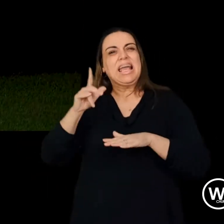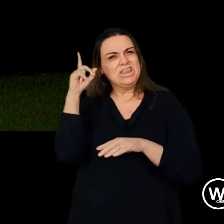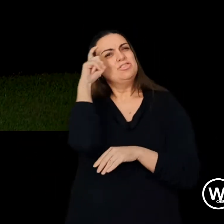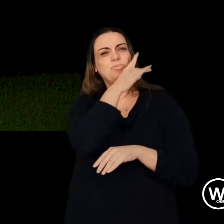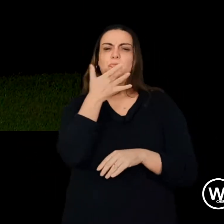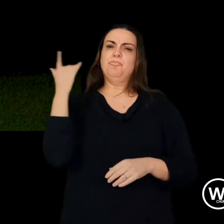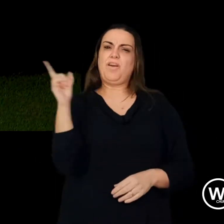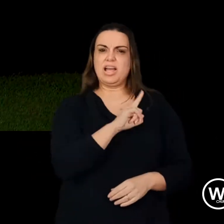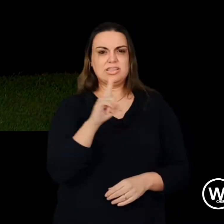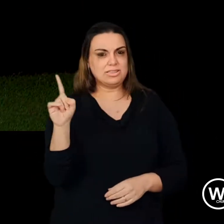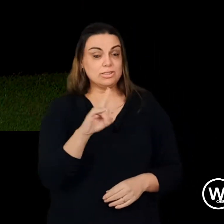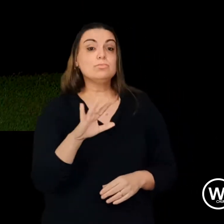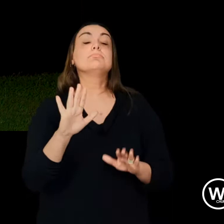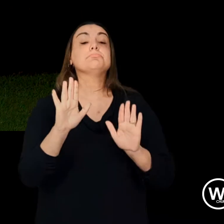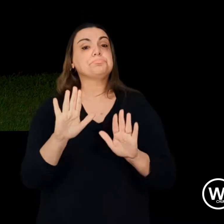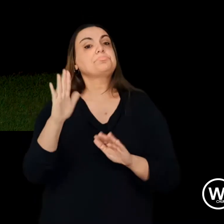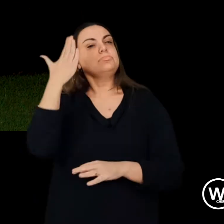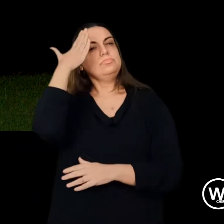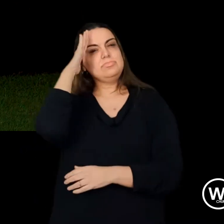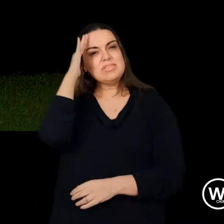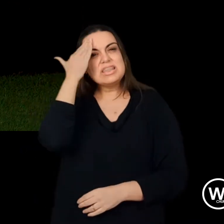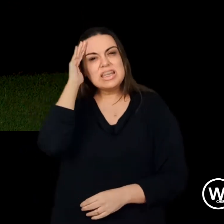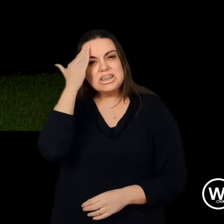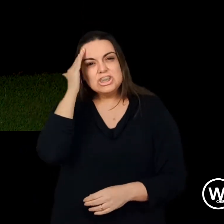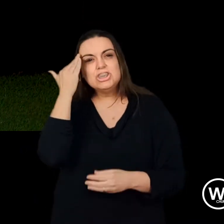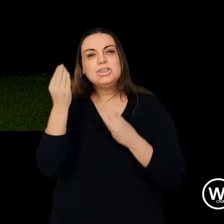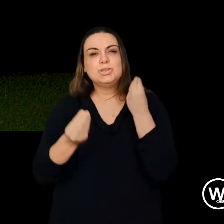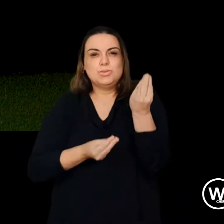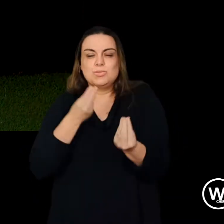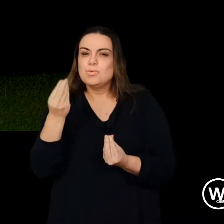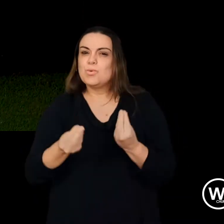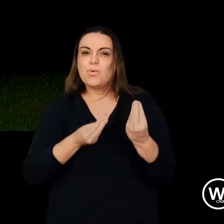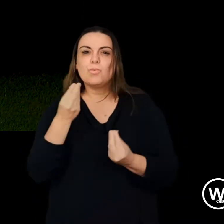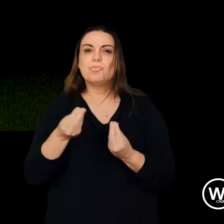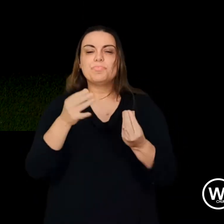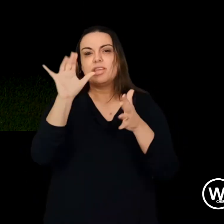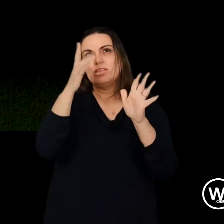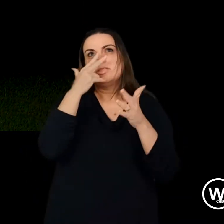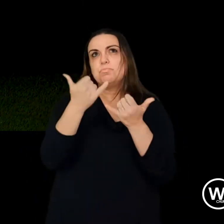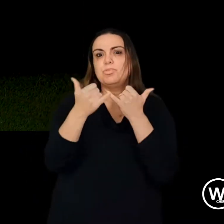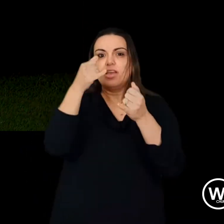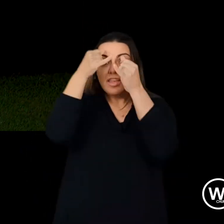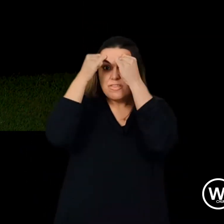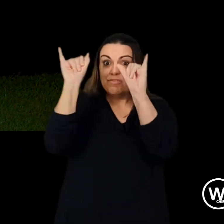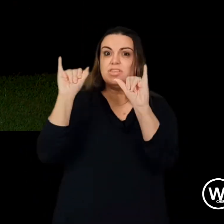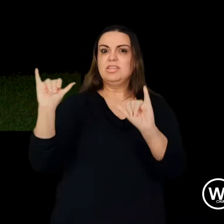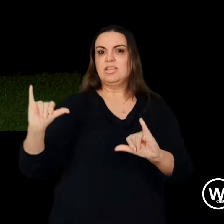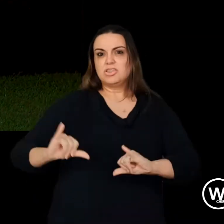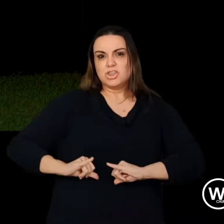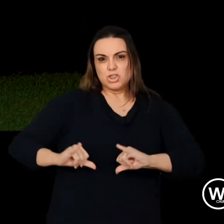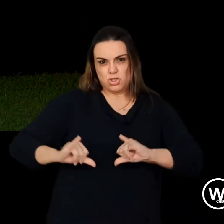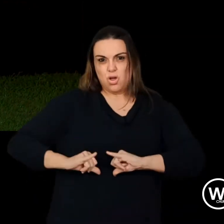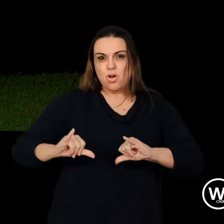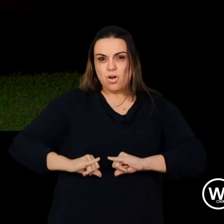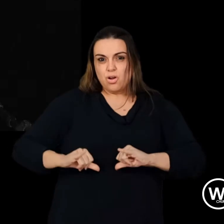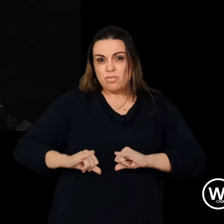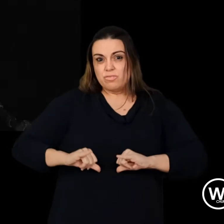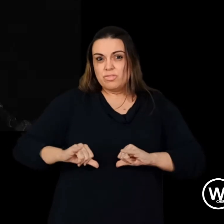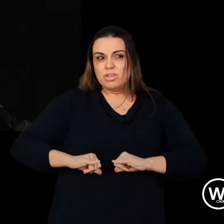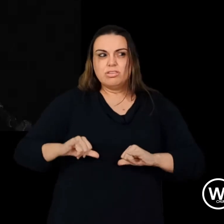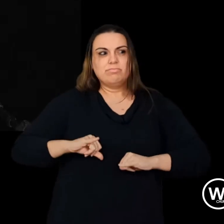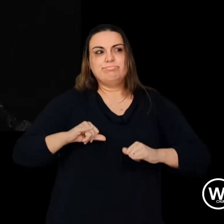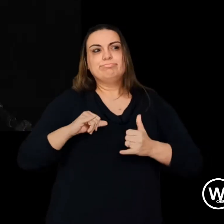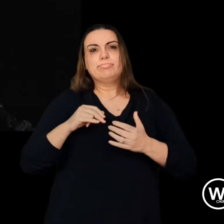comecei a entender que a melhor maneira de você não sofrer as consequências do erro é não